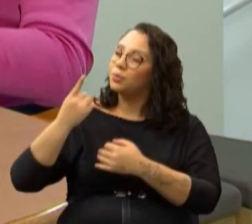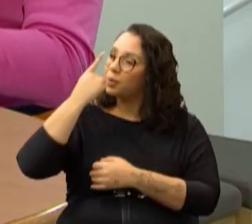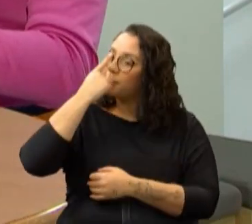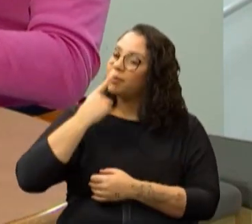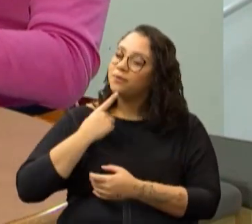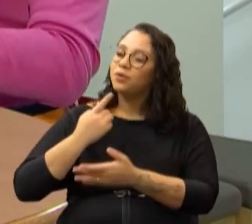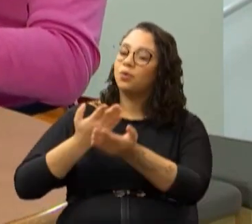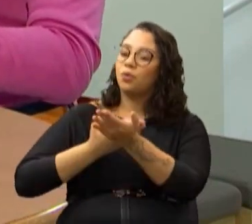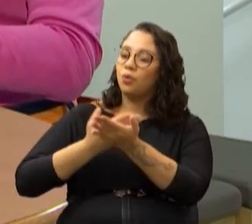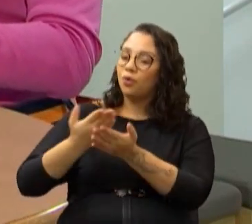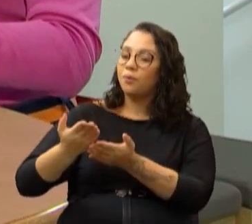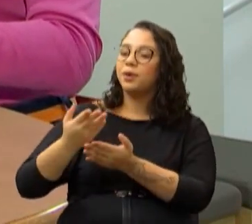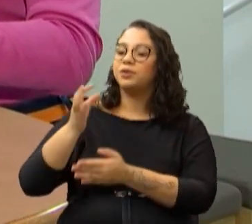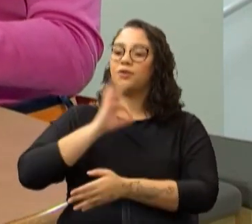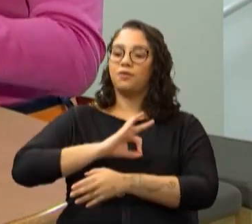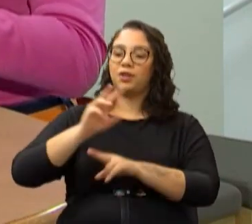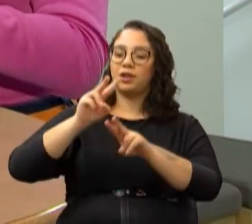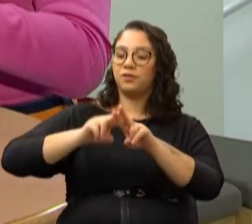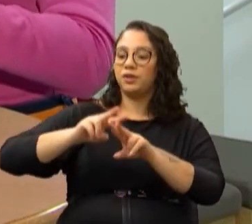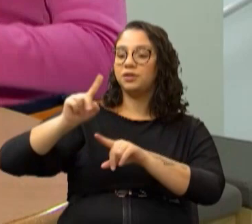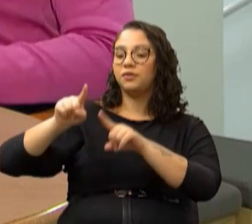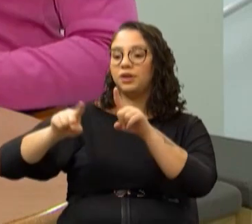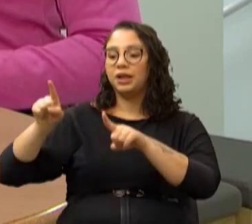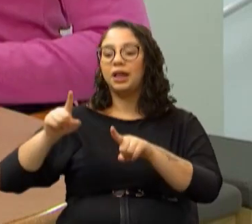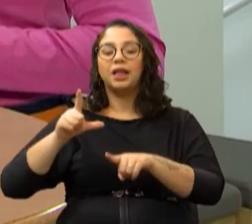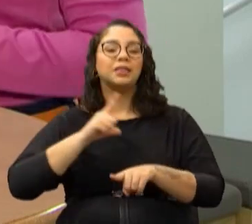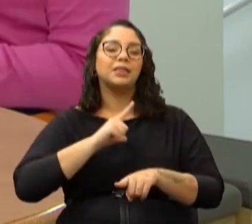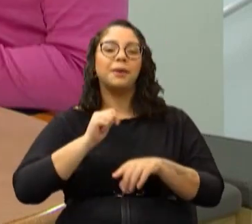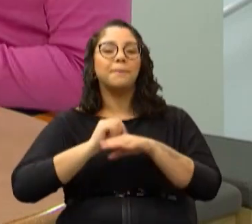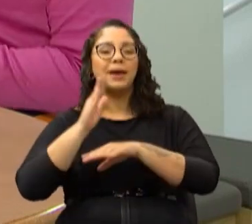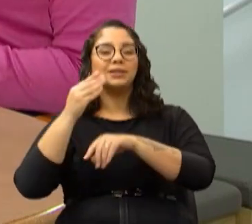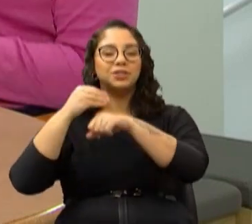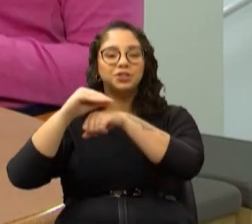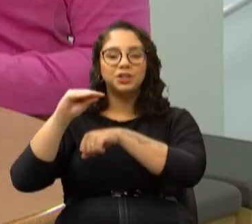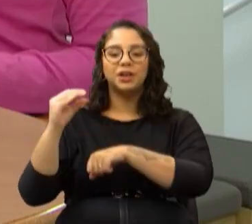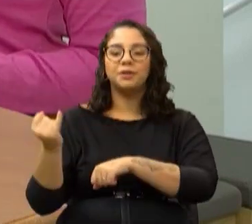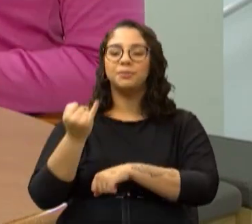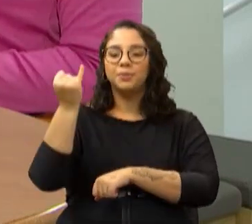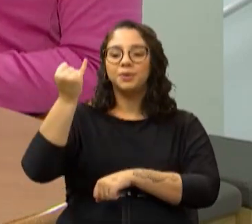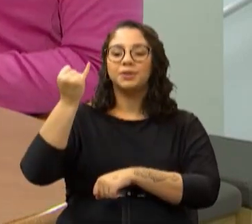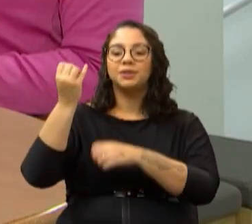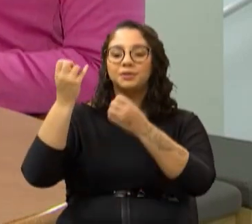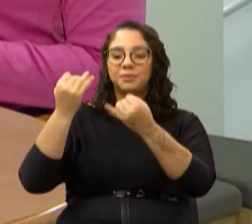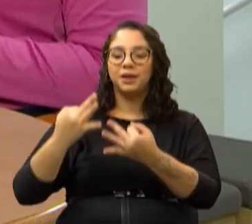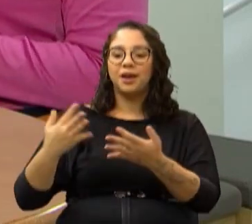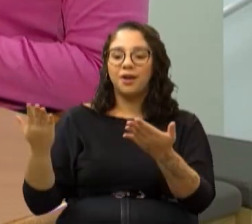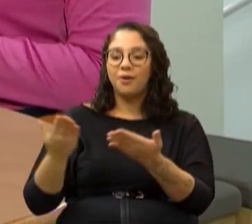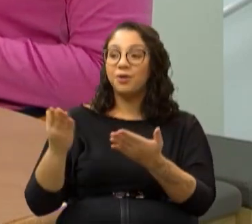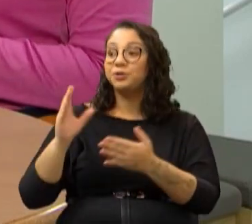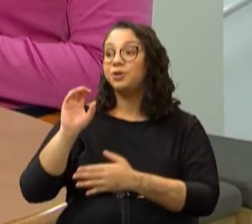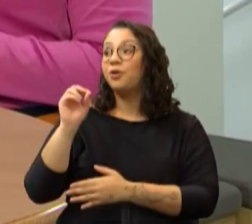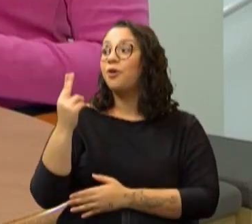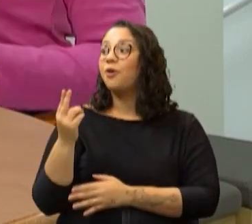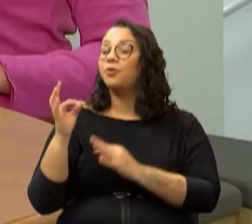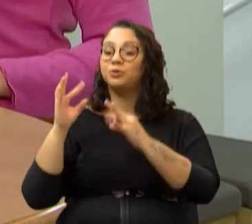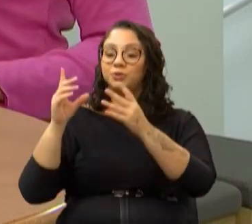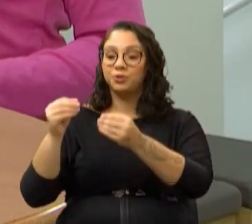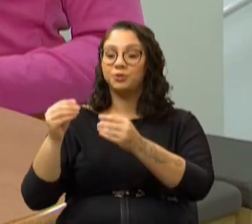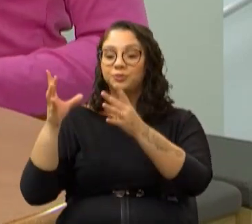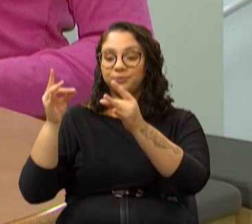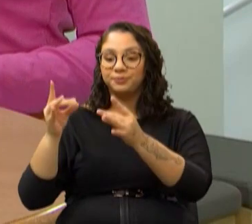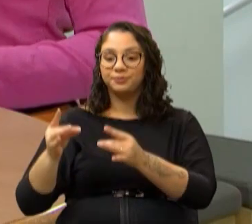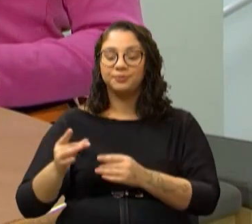sobre perfil, sobre os primeiros passos, renda fixa, variável. Tem mais algum ponto legal para a gente falar aqui